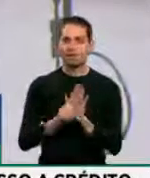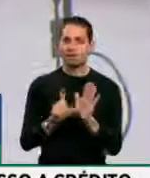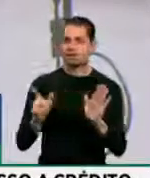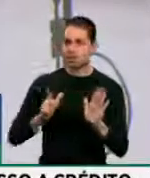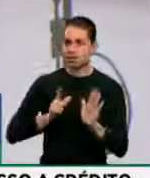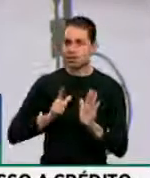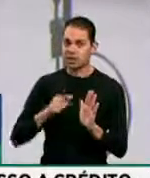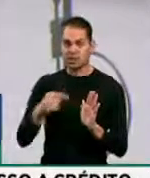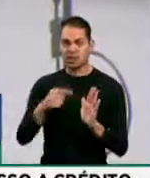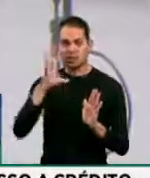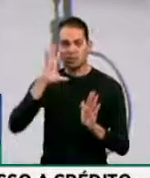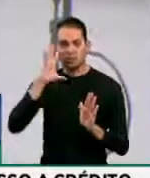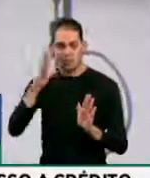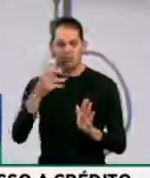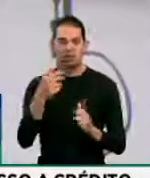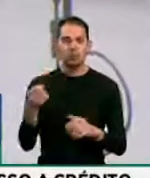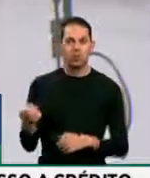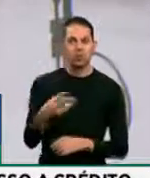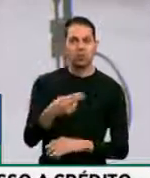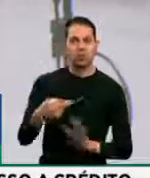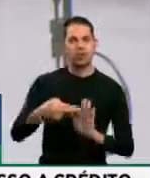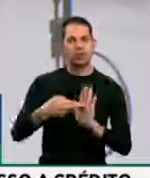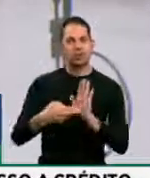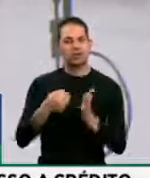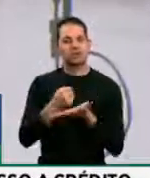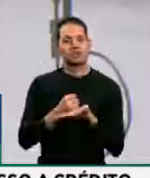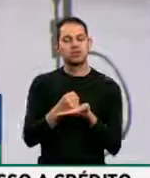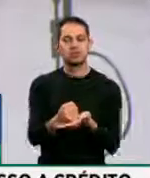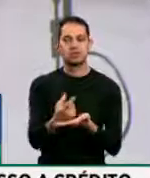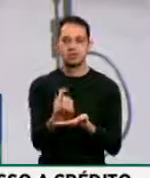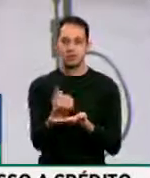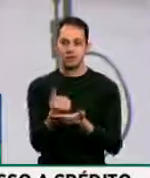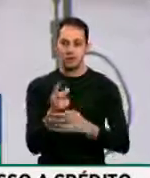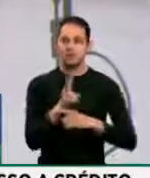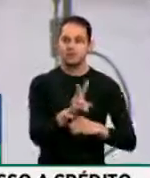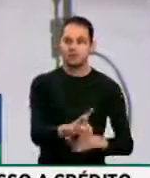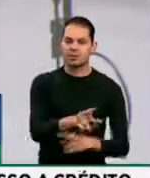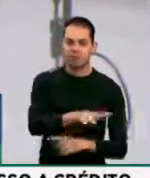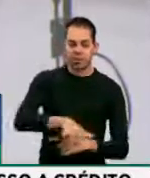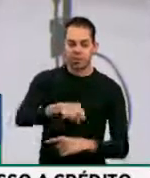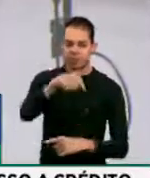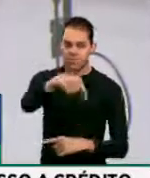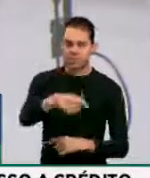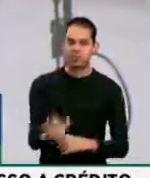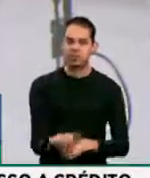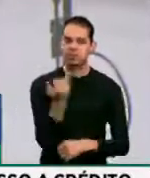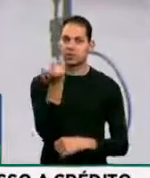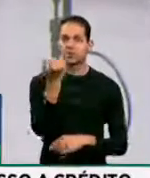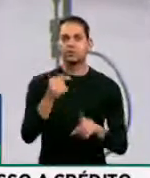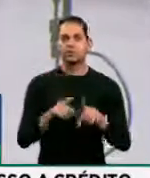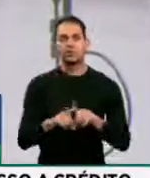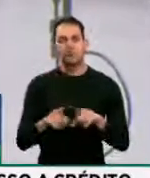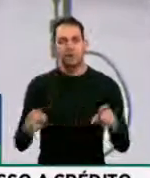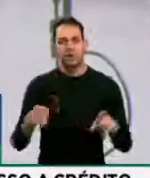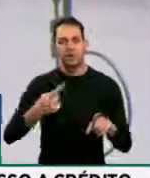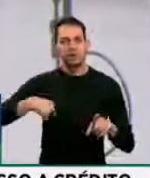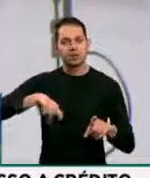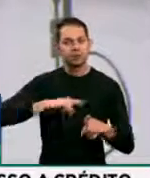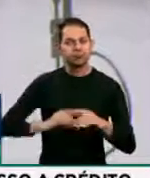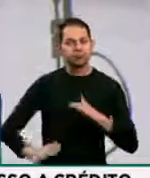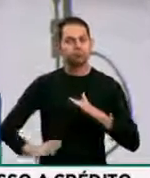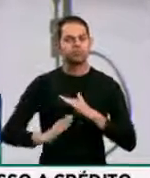que estabelece uma nova regra de auxílio de crédito, né, para um setor importante, mas que nós estaríamos